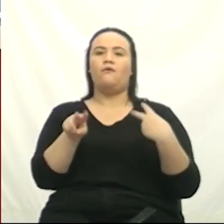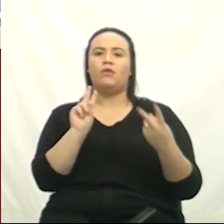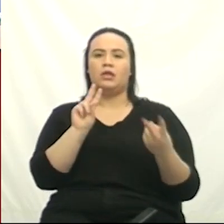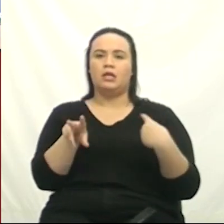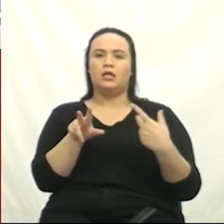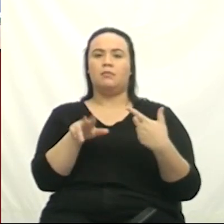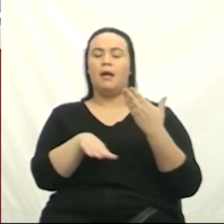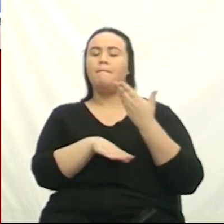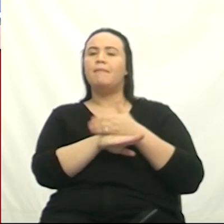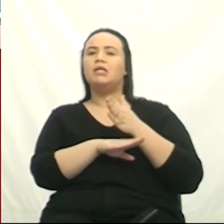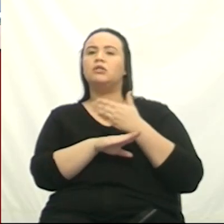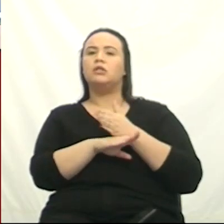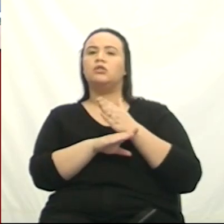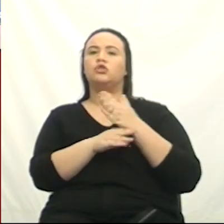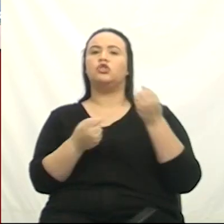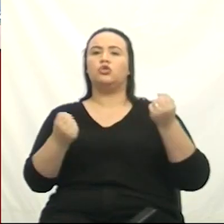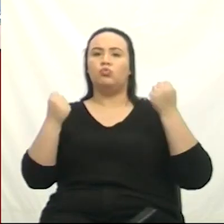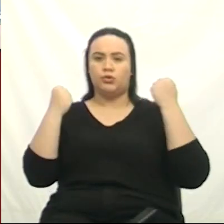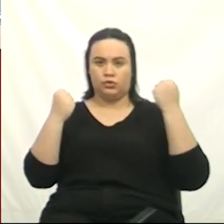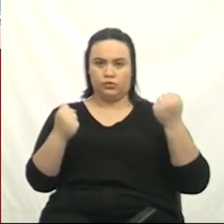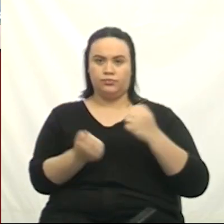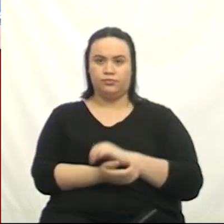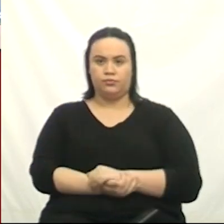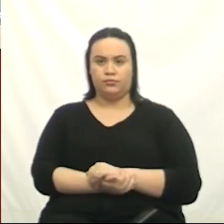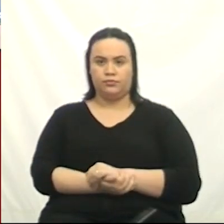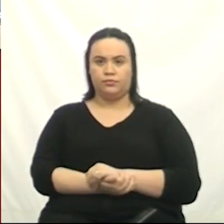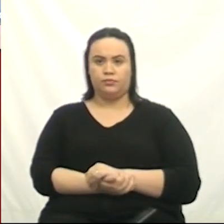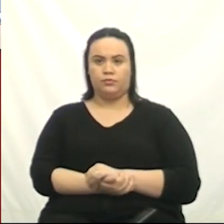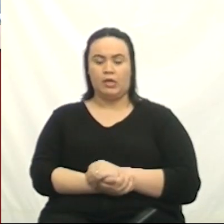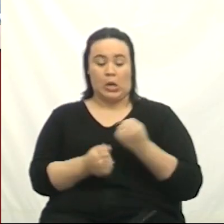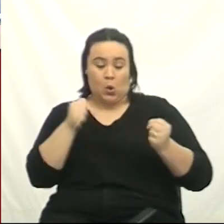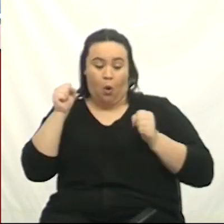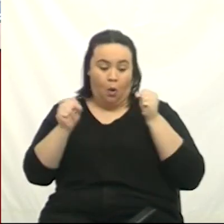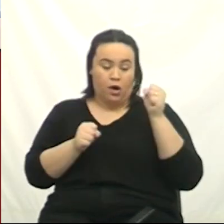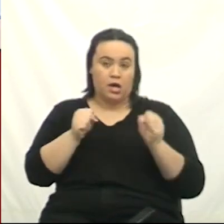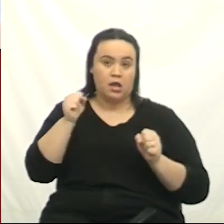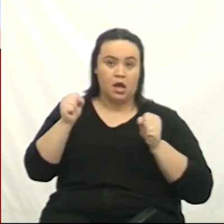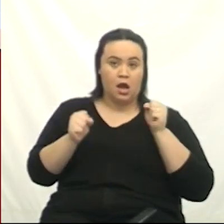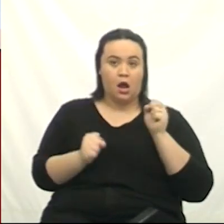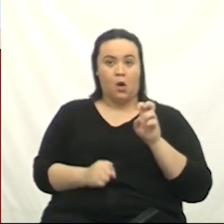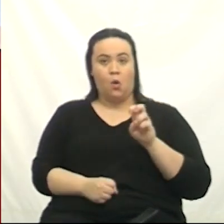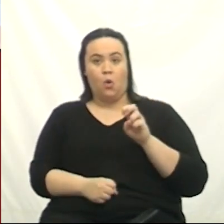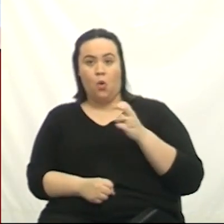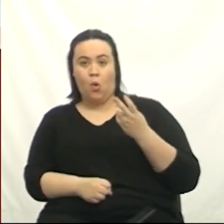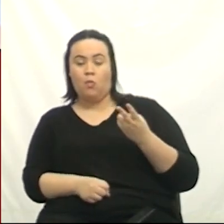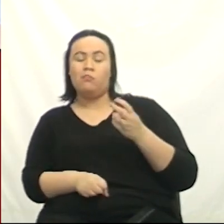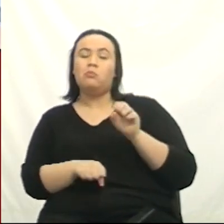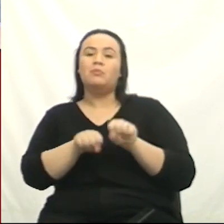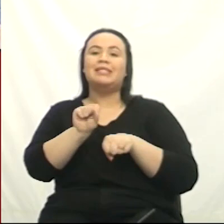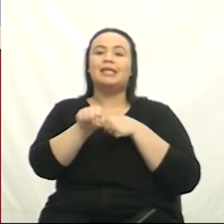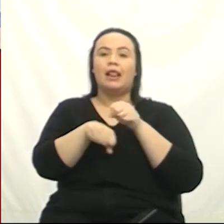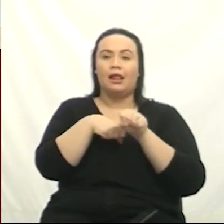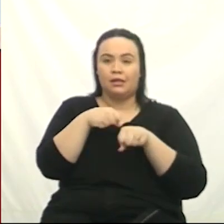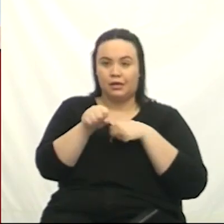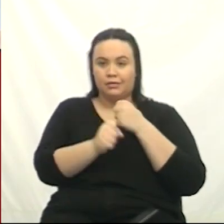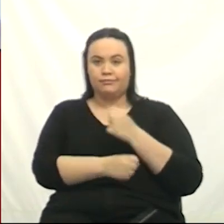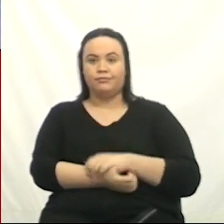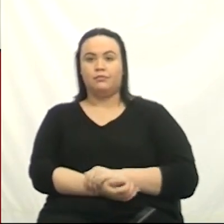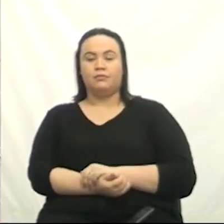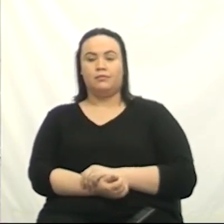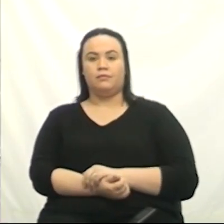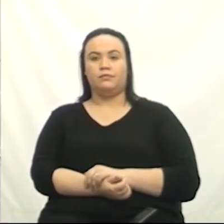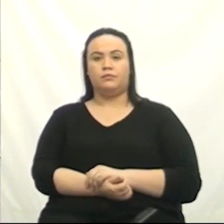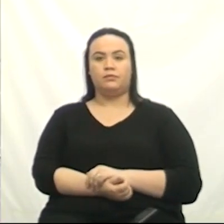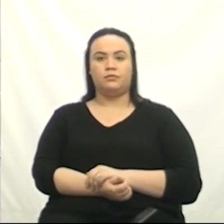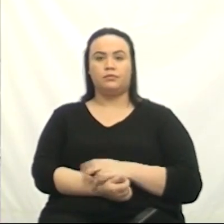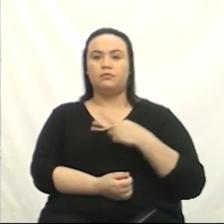para a prática de esporte, tanto a corrida quanto a ciclovia. Era isso, senhor presidente. Escrito